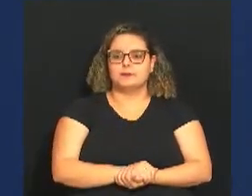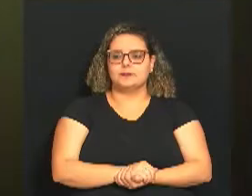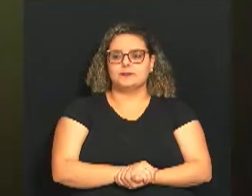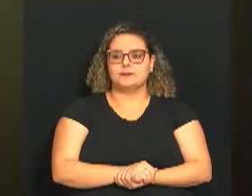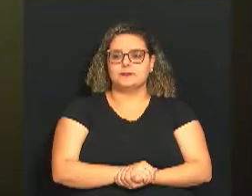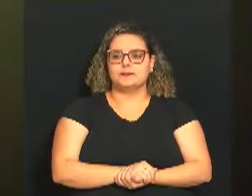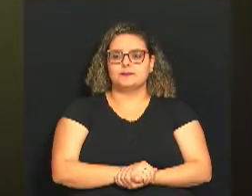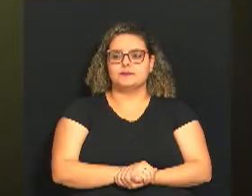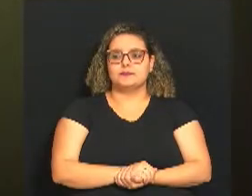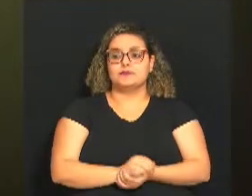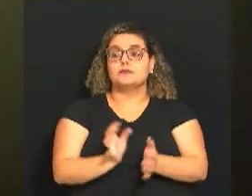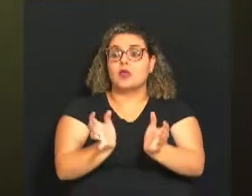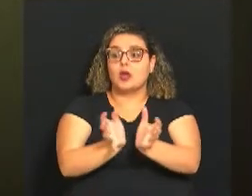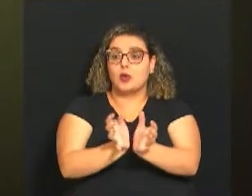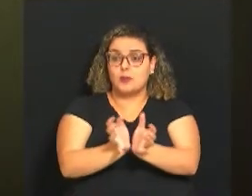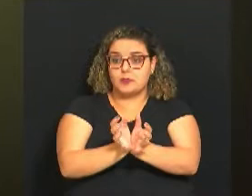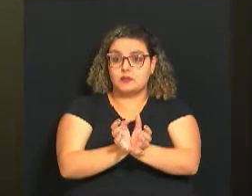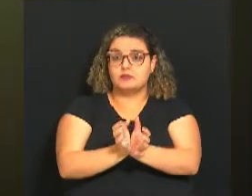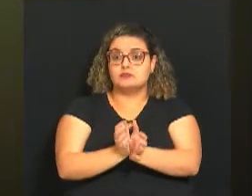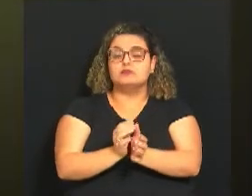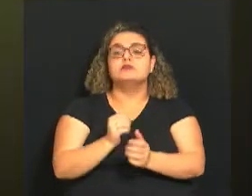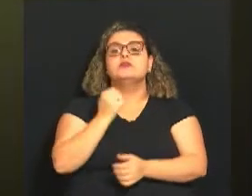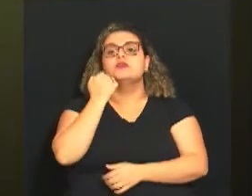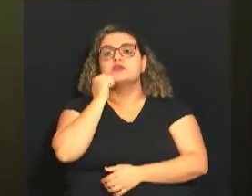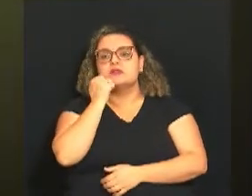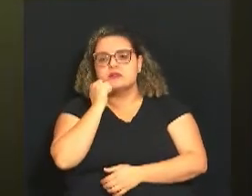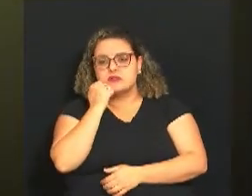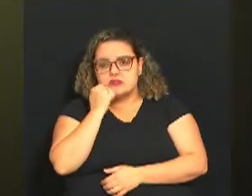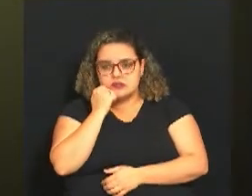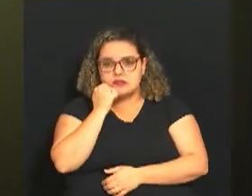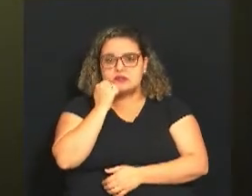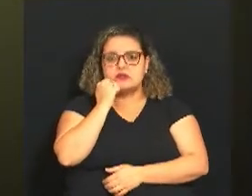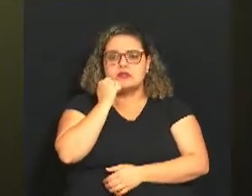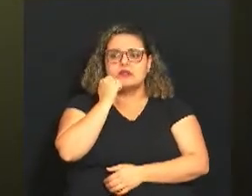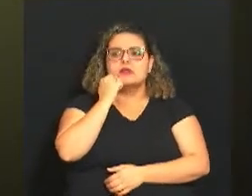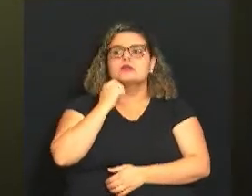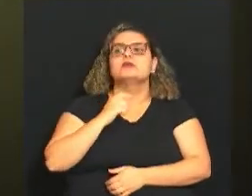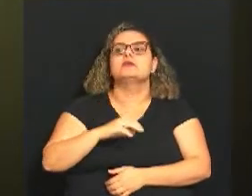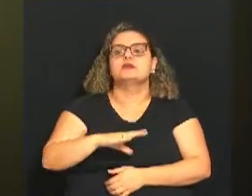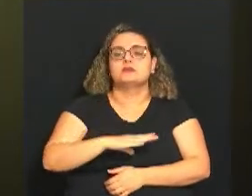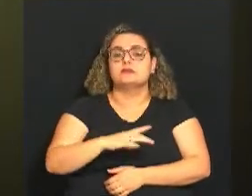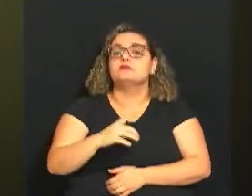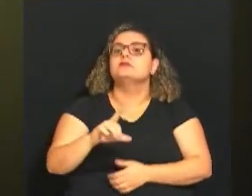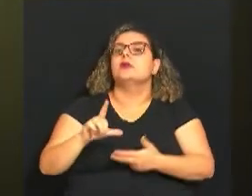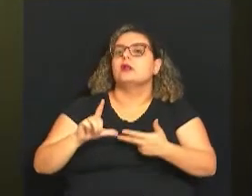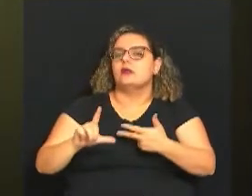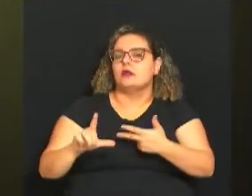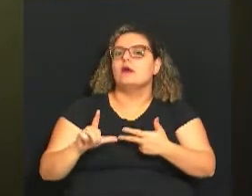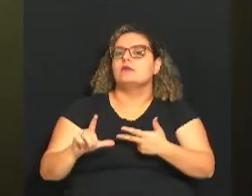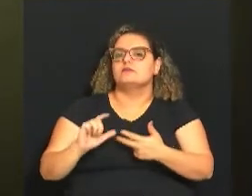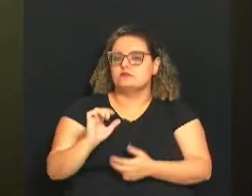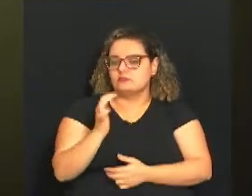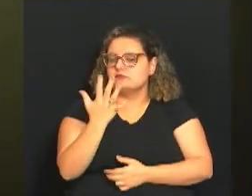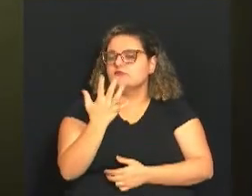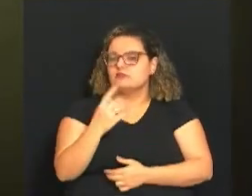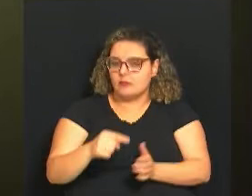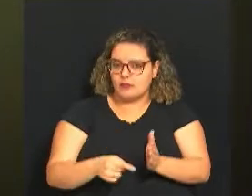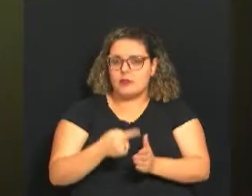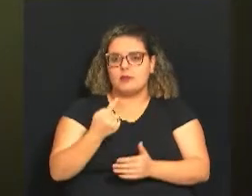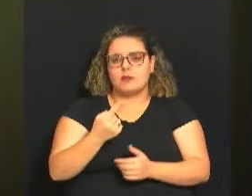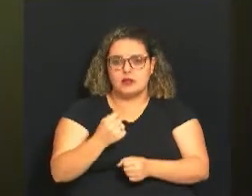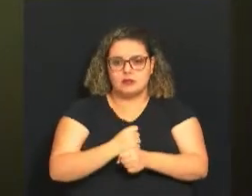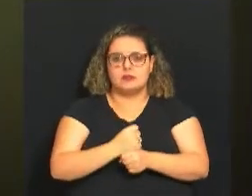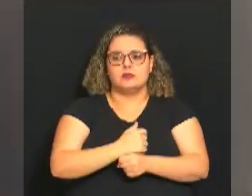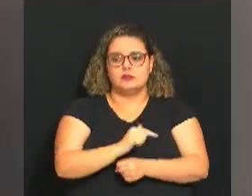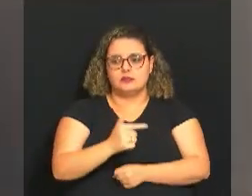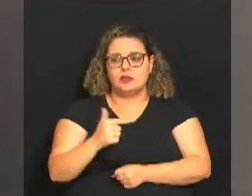A Comissão Permanente de Ciência e Tecnologia do Legislativo Campineiro realizou a primeira reunião de 2022.